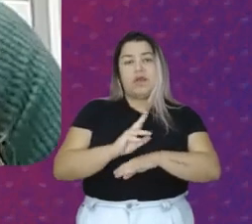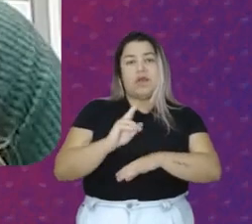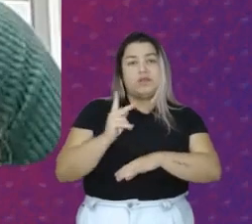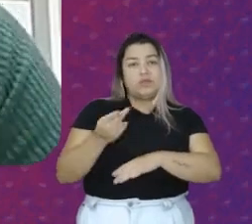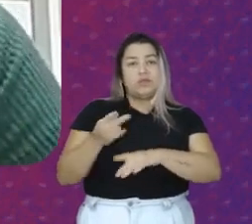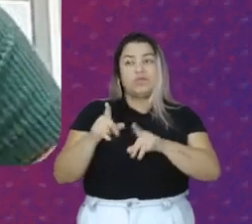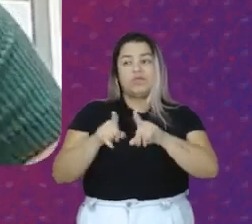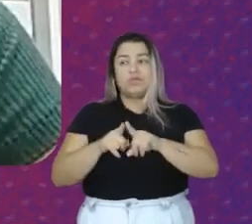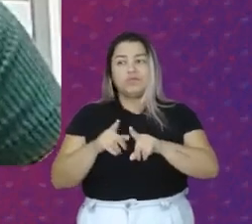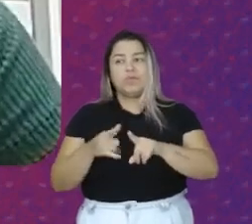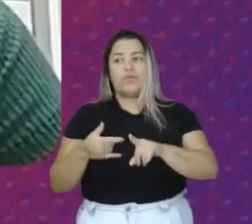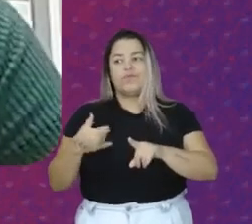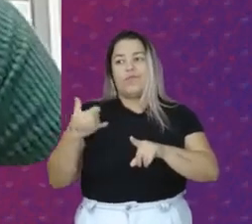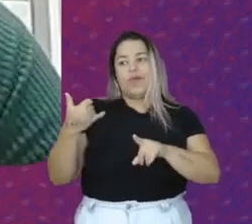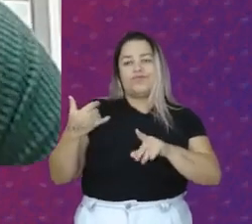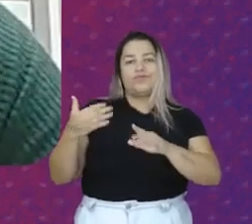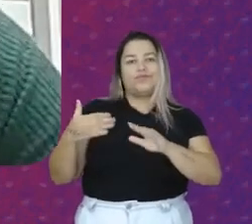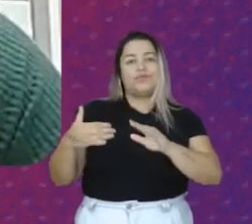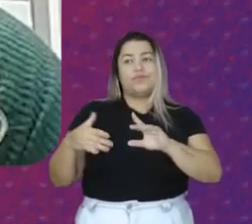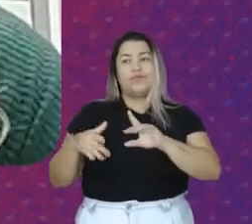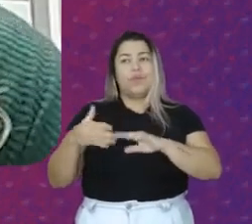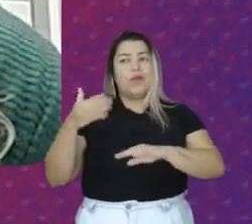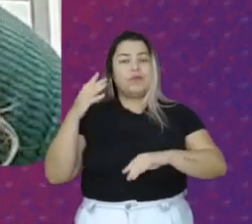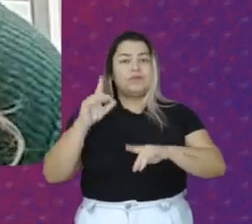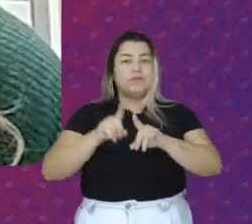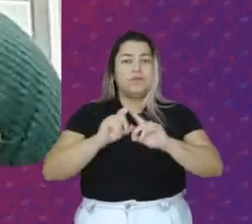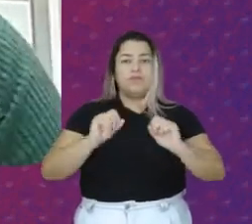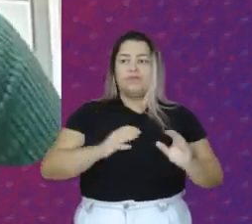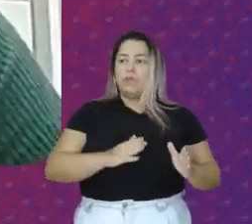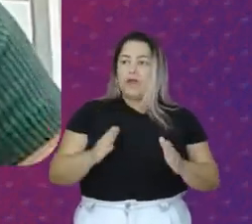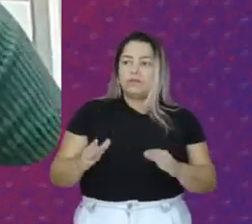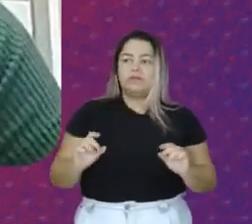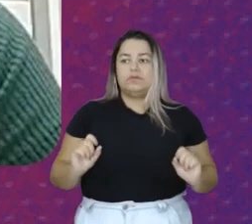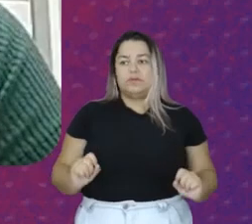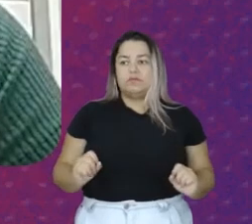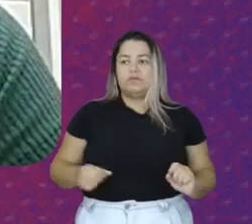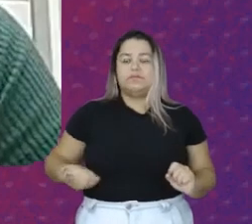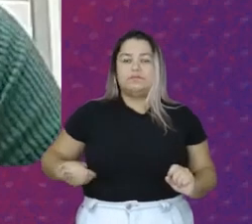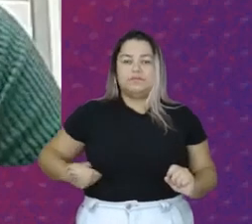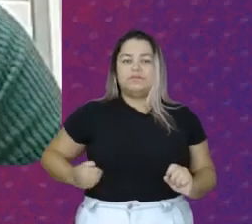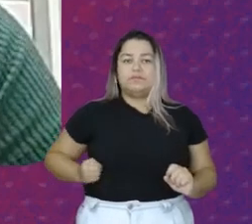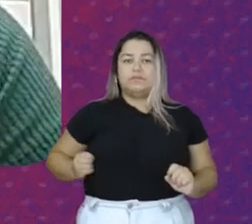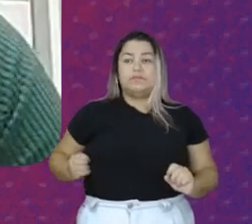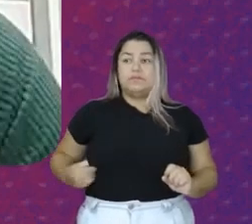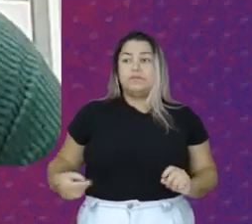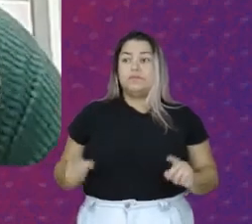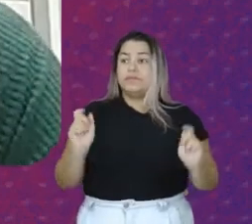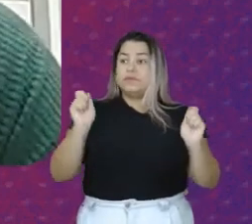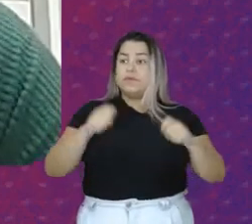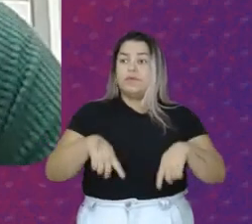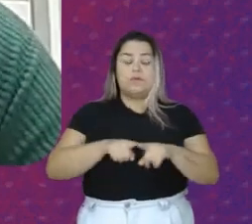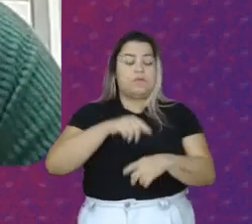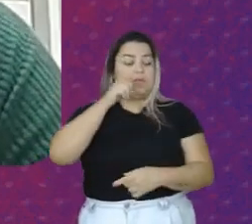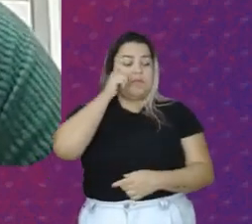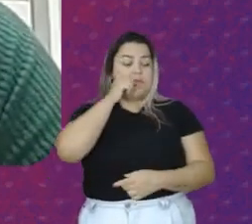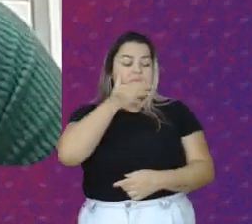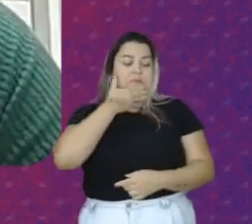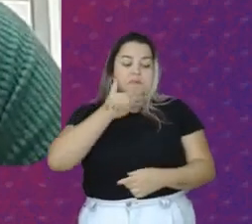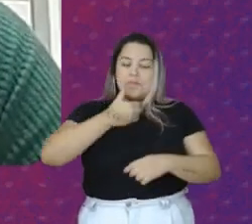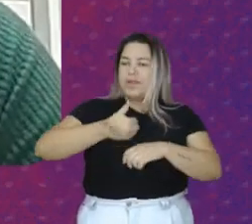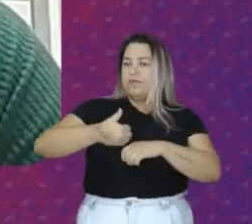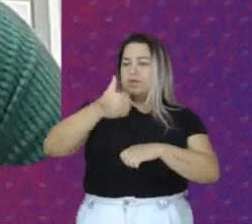meia idade. Então, é um padrão, né? E a gente precisa melhorar essa diversidade. Acho